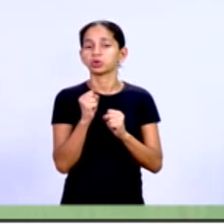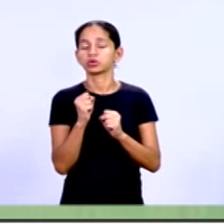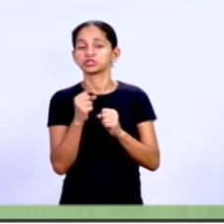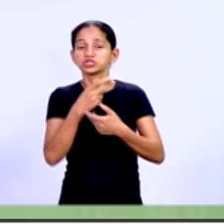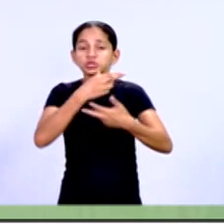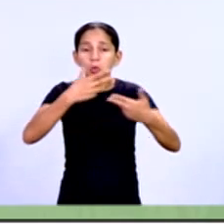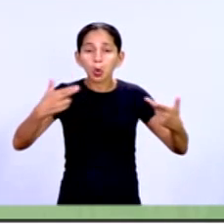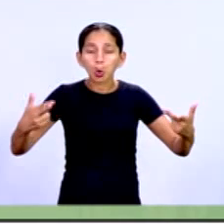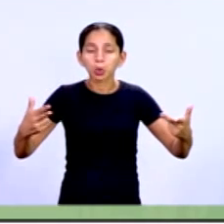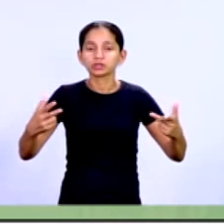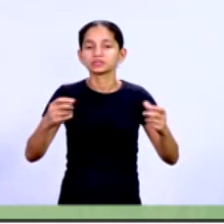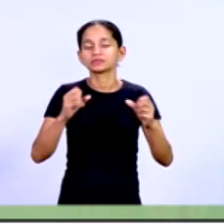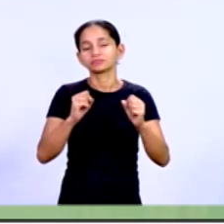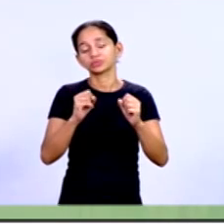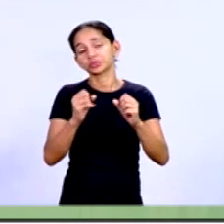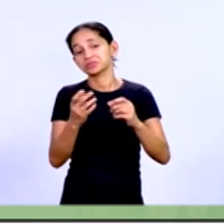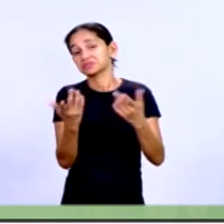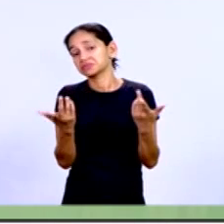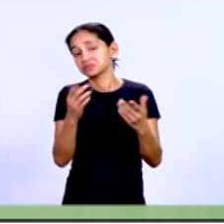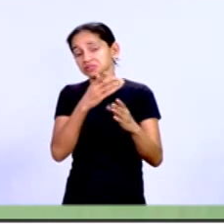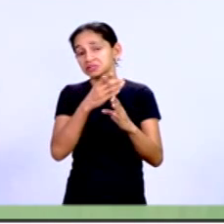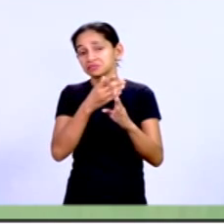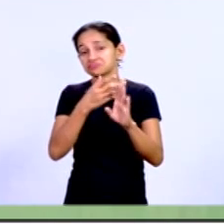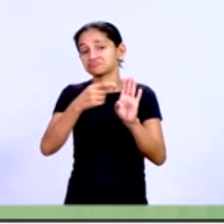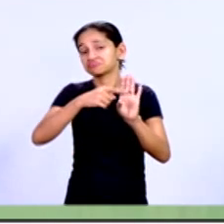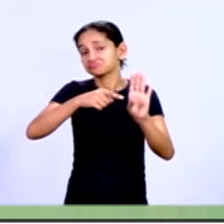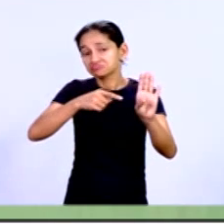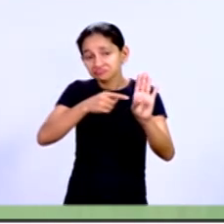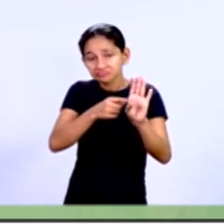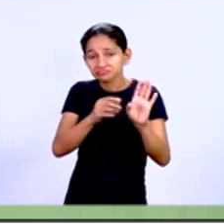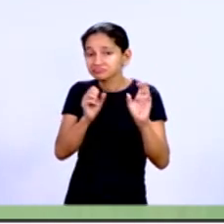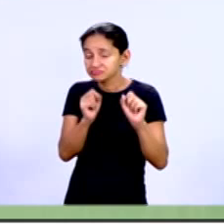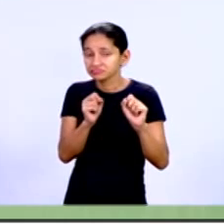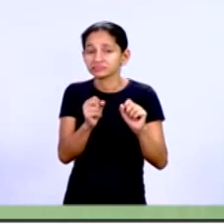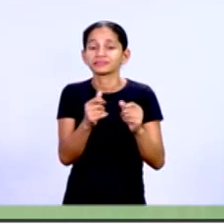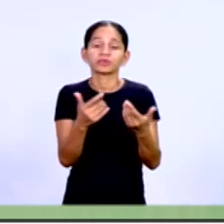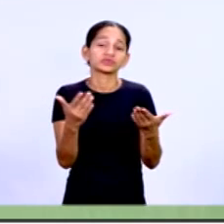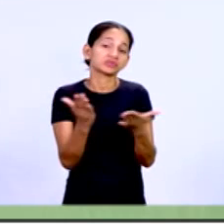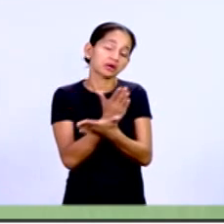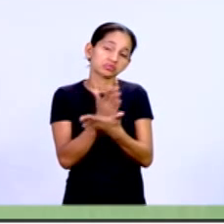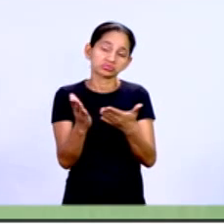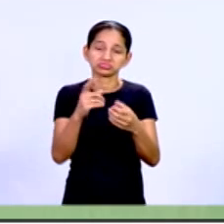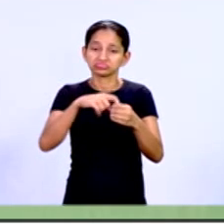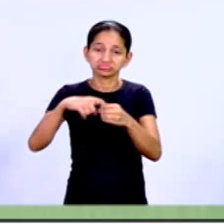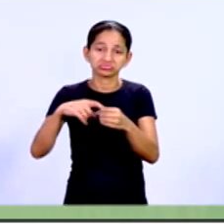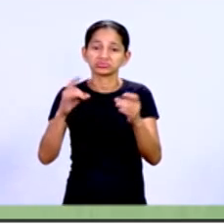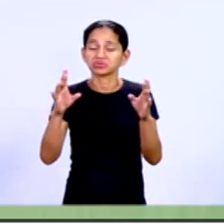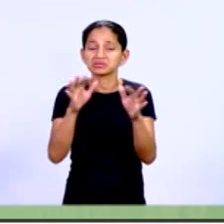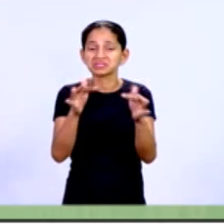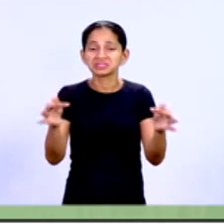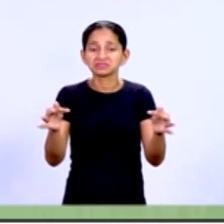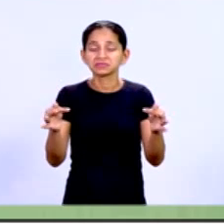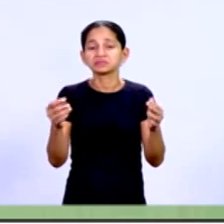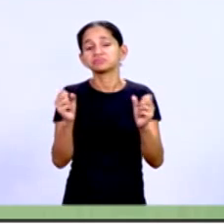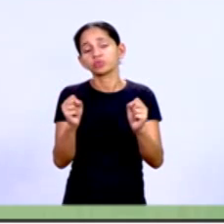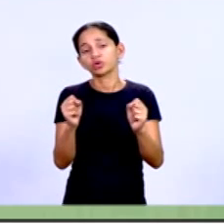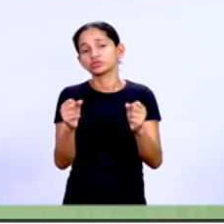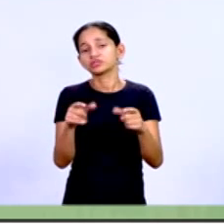patrimonial, intrínseco, de liquidação, de subscrição e